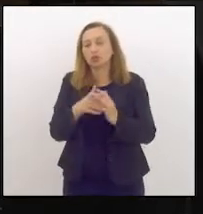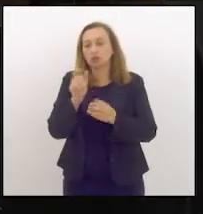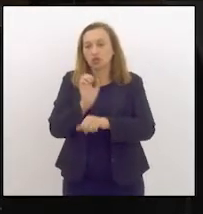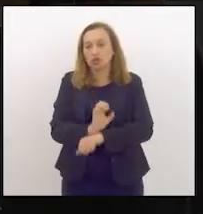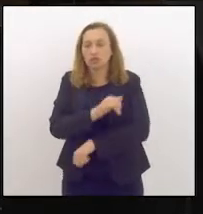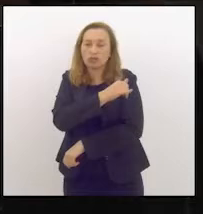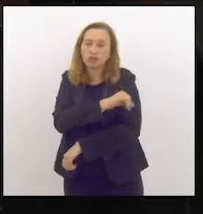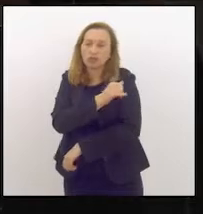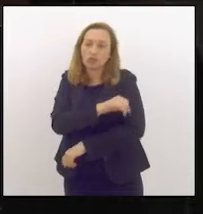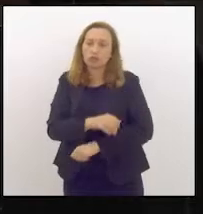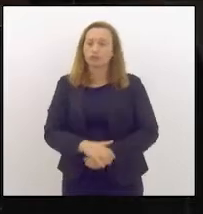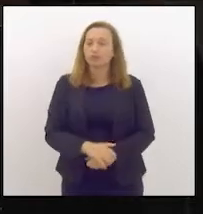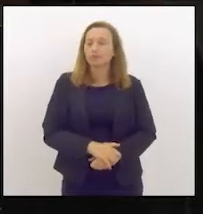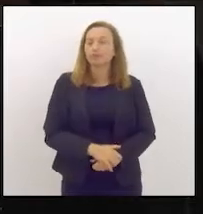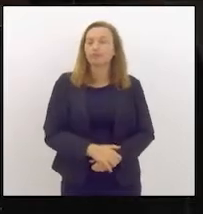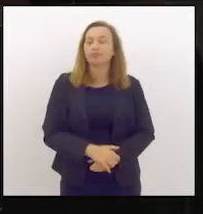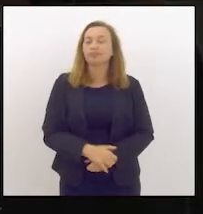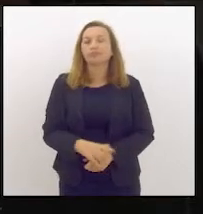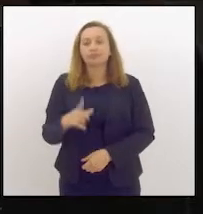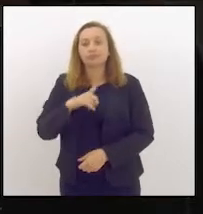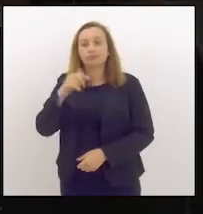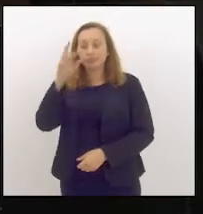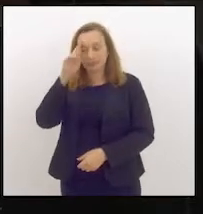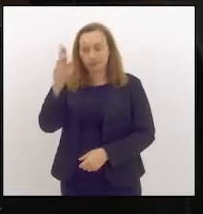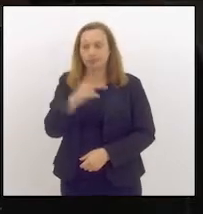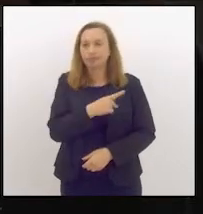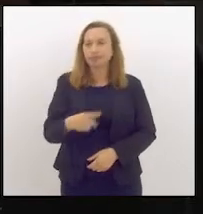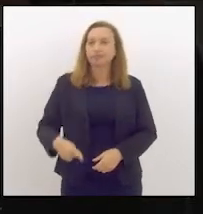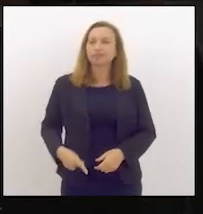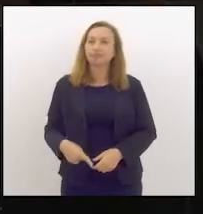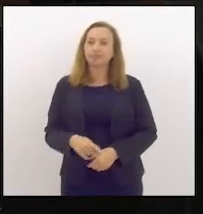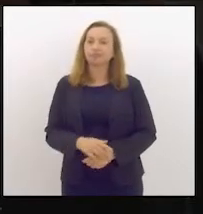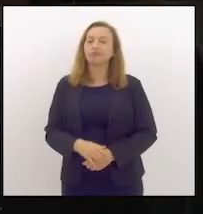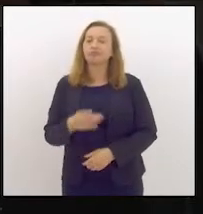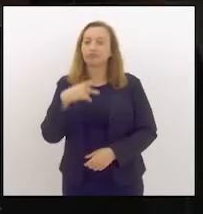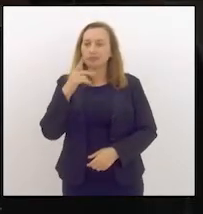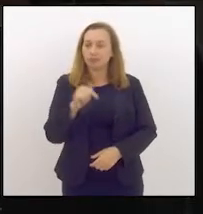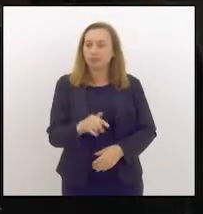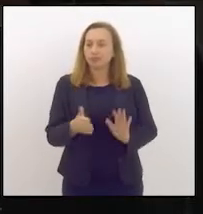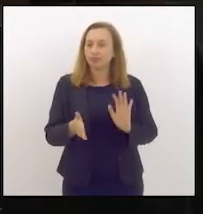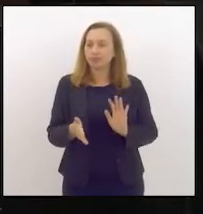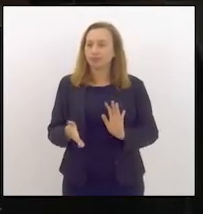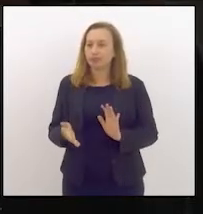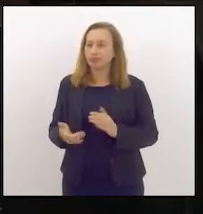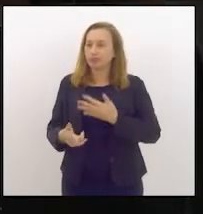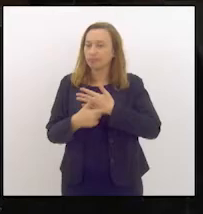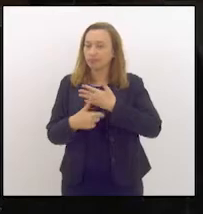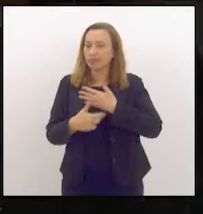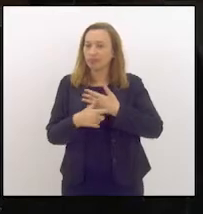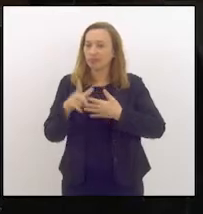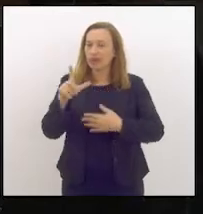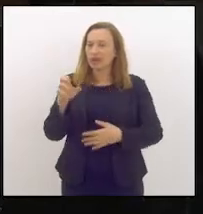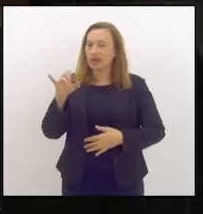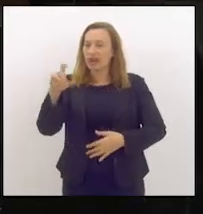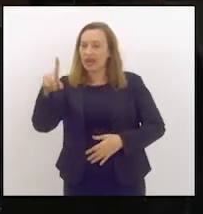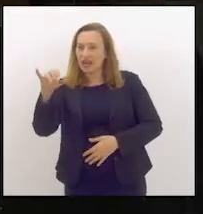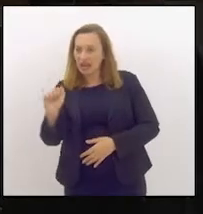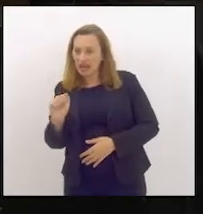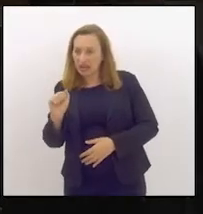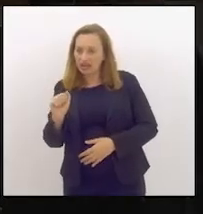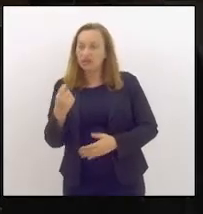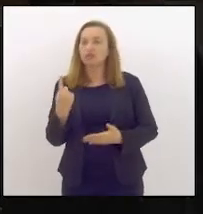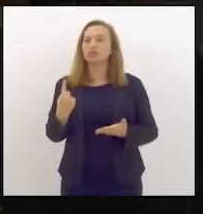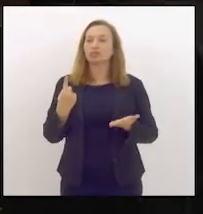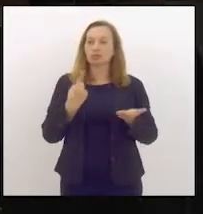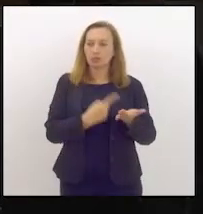estado do Rio de Janeiro a gente teve senhor presidente inclusive ressaltar que o papel de Leila Desk se